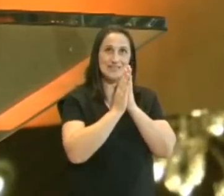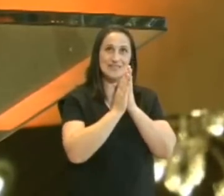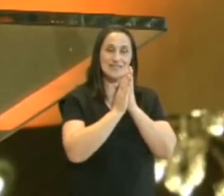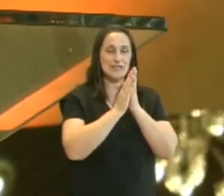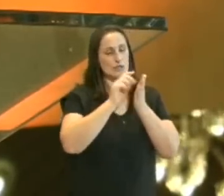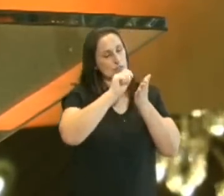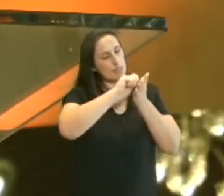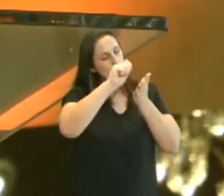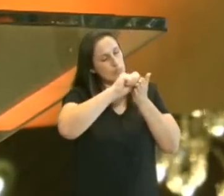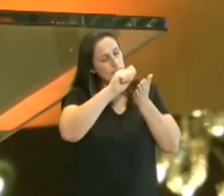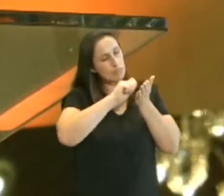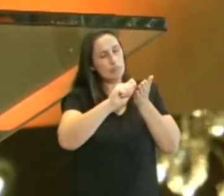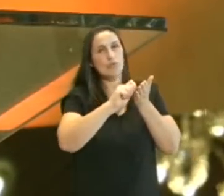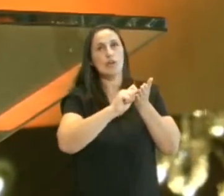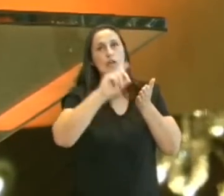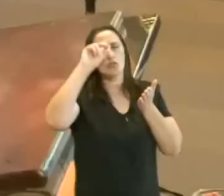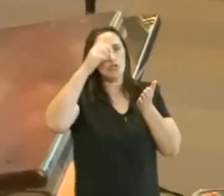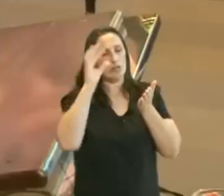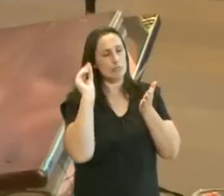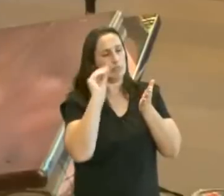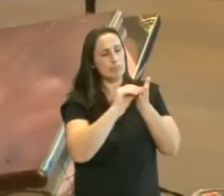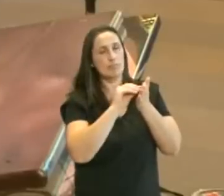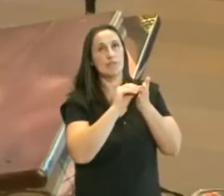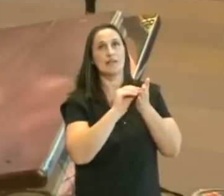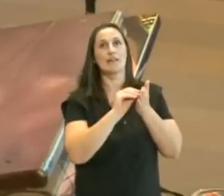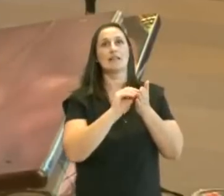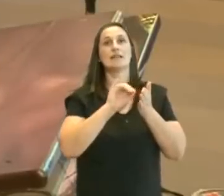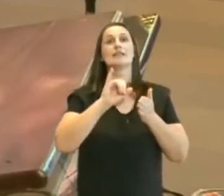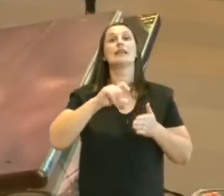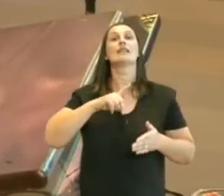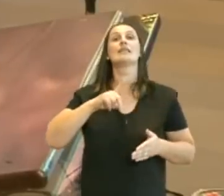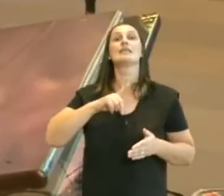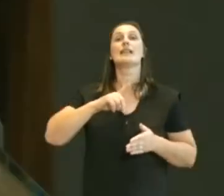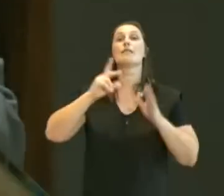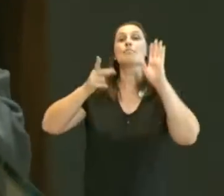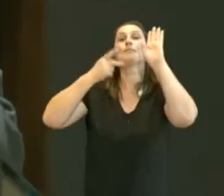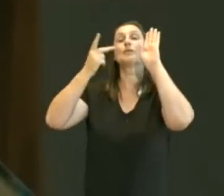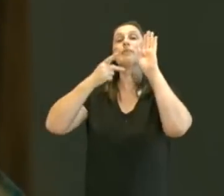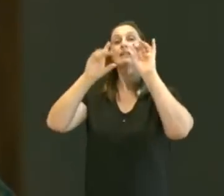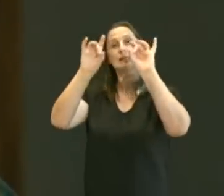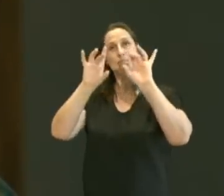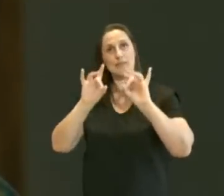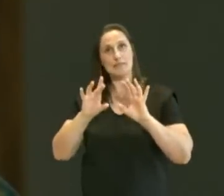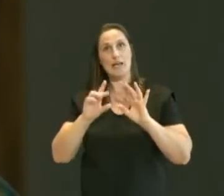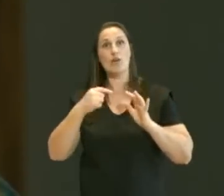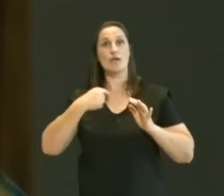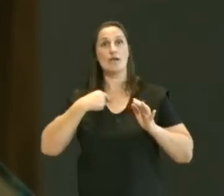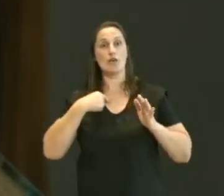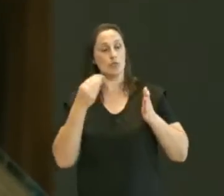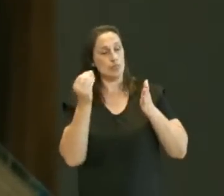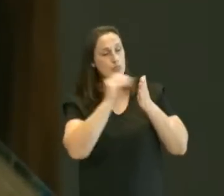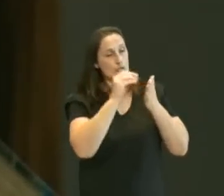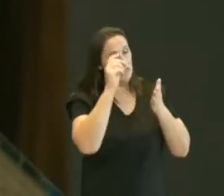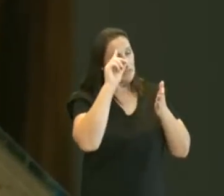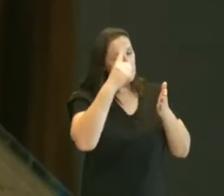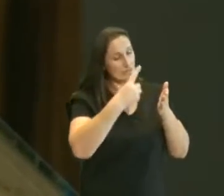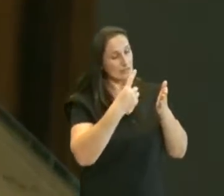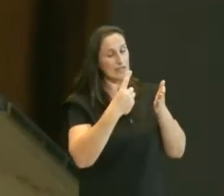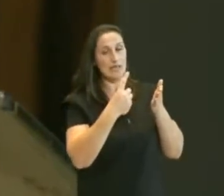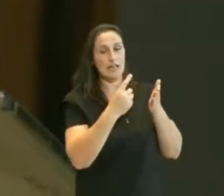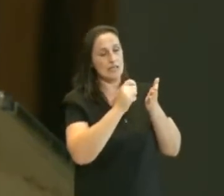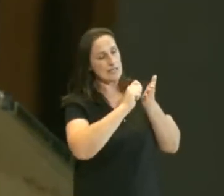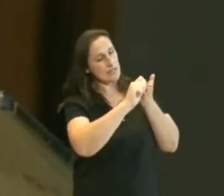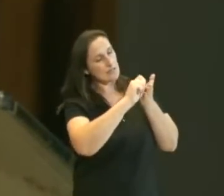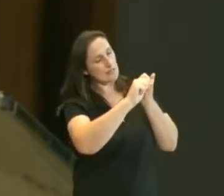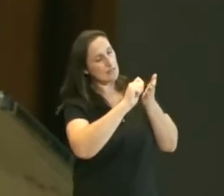de caderno. Então, quando tem uma promessa assim especial na minha vida, eu ponho a data e escrevo lá no cantinho da